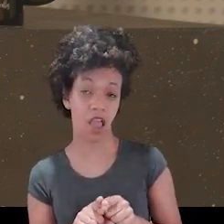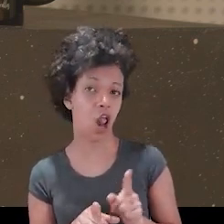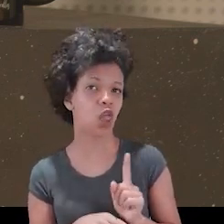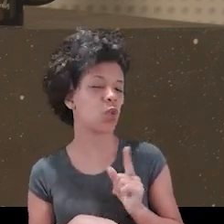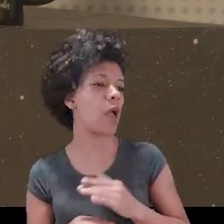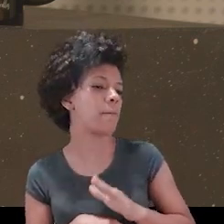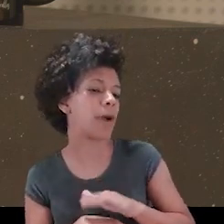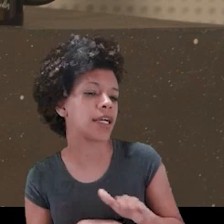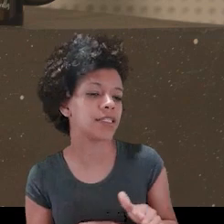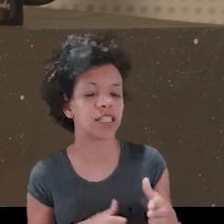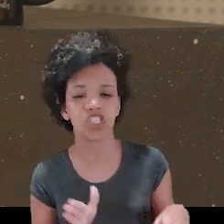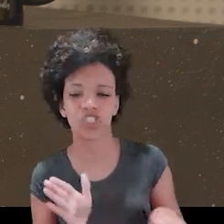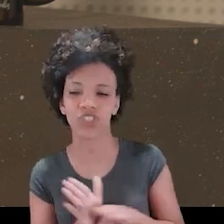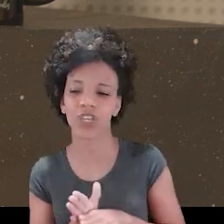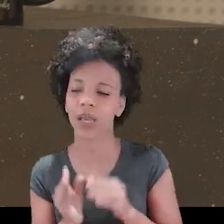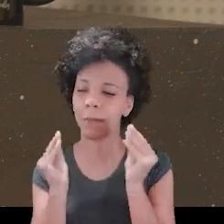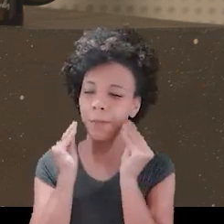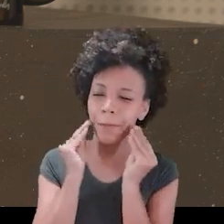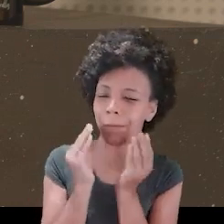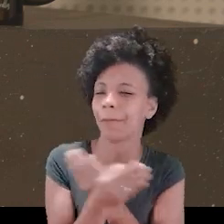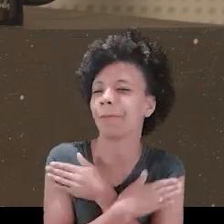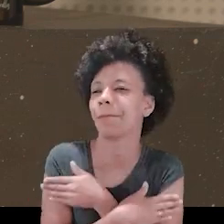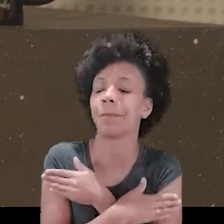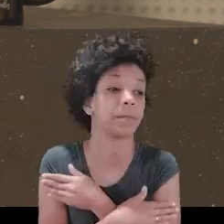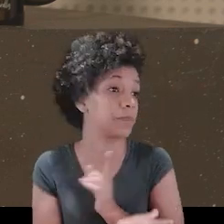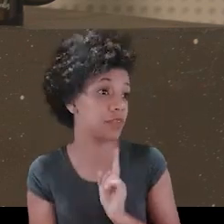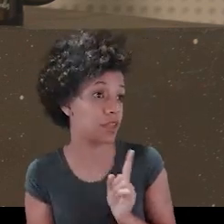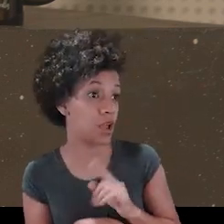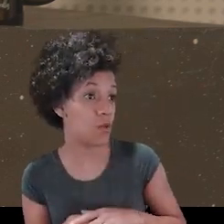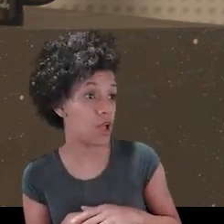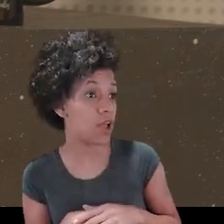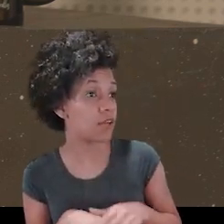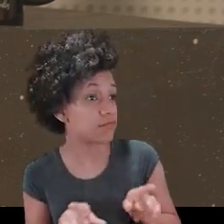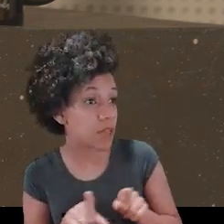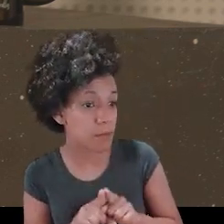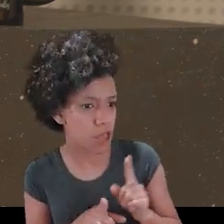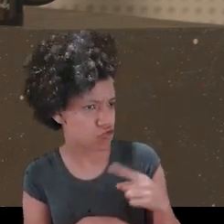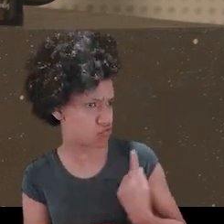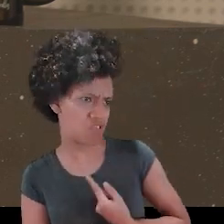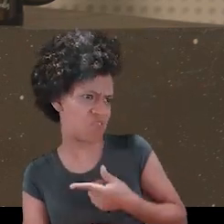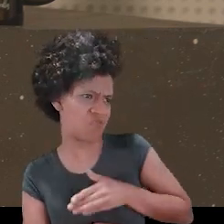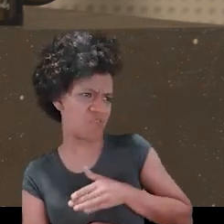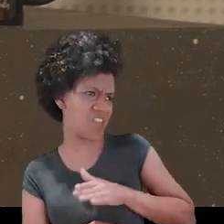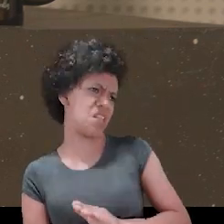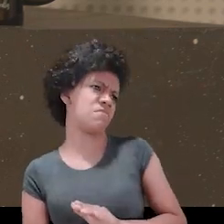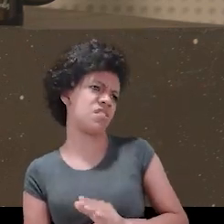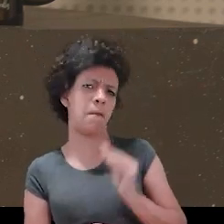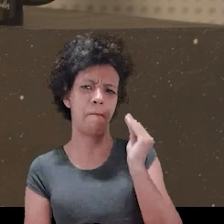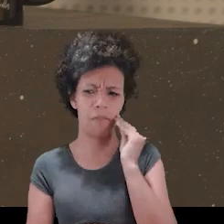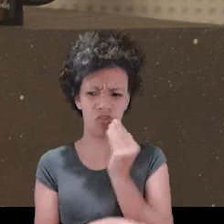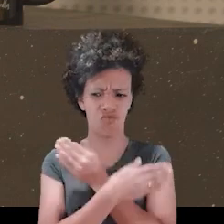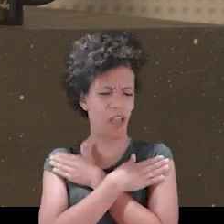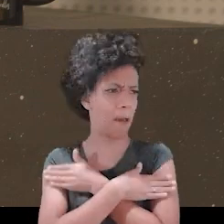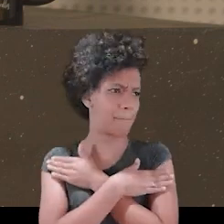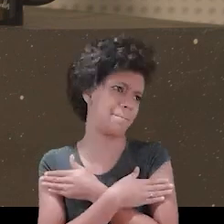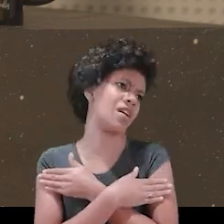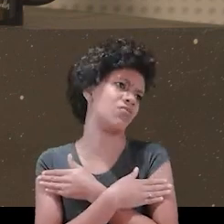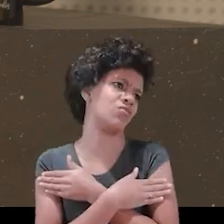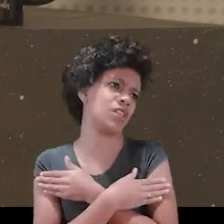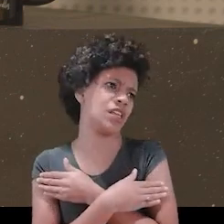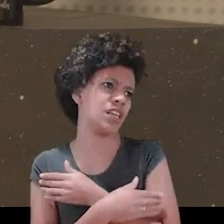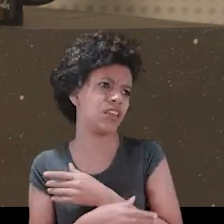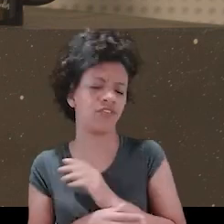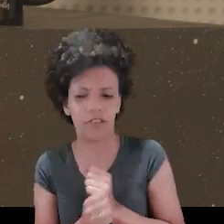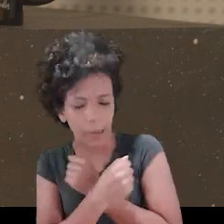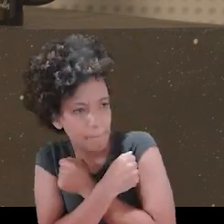também ele não é uma criança que ele chega e dá abraço e um beijo em todo mundo e aliás a imensa maioria de nós nem queria dar um beijo um abraço naquela tinha